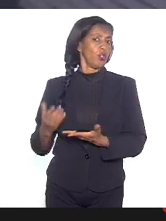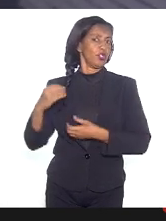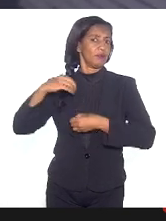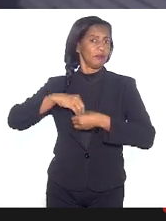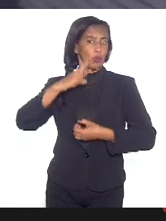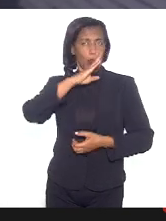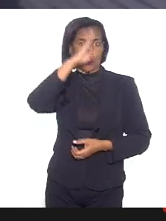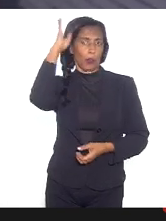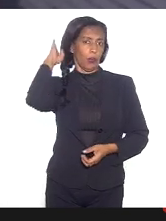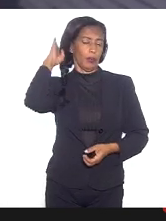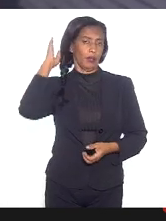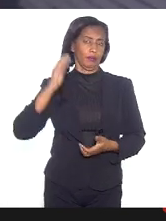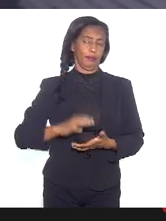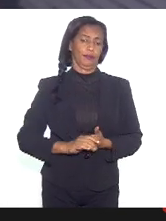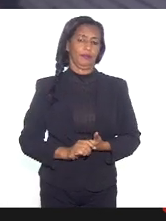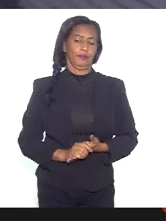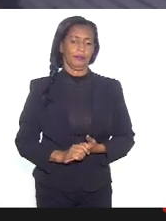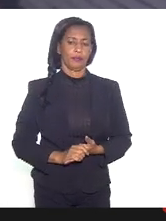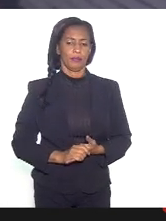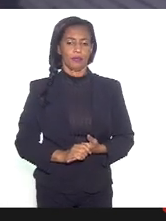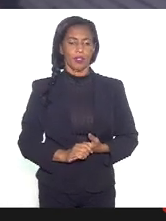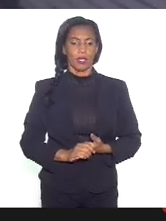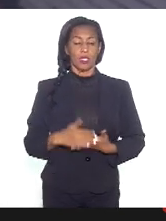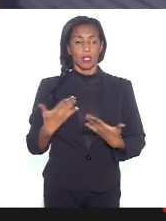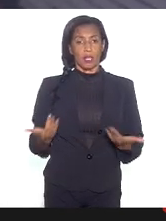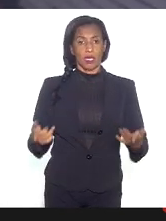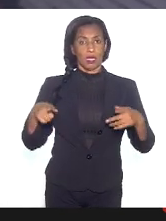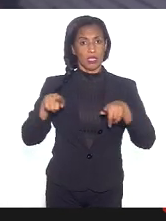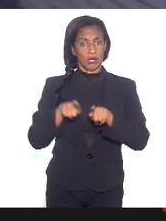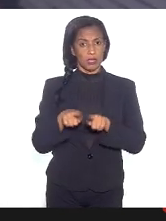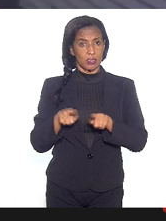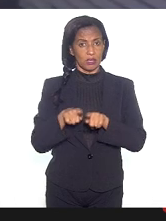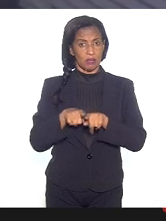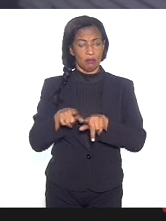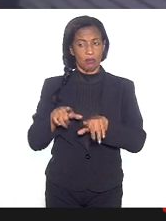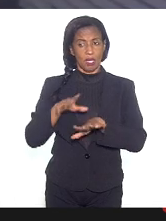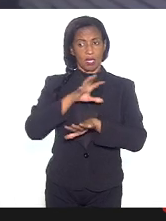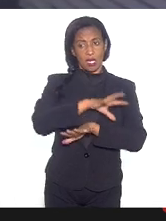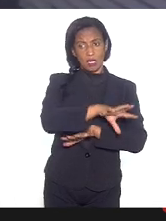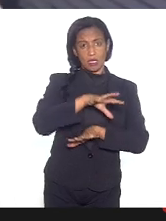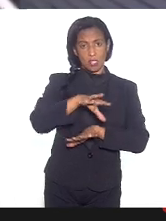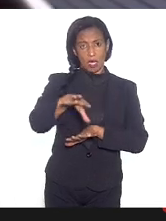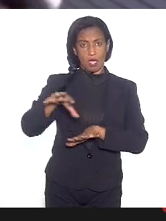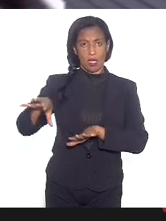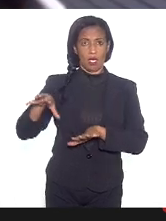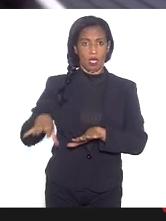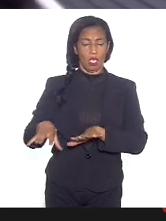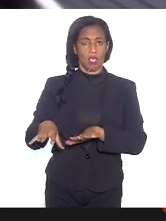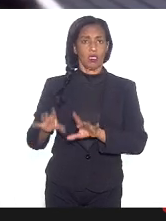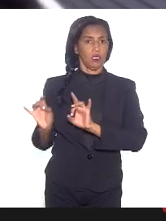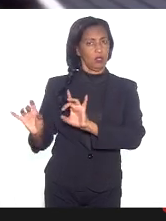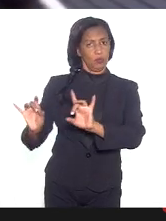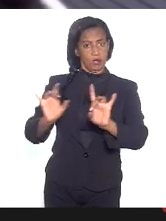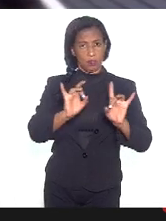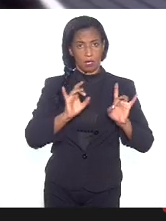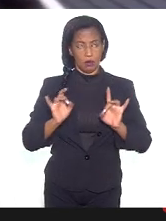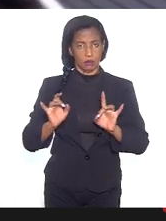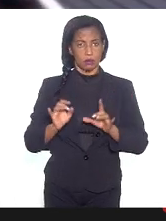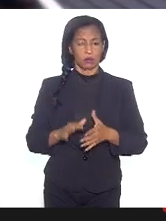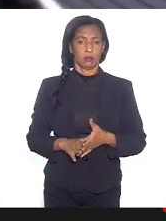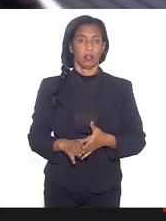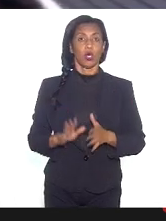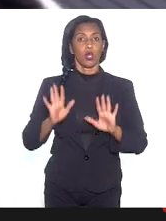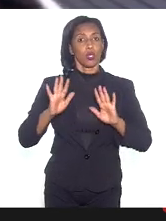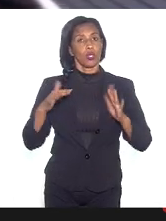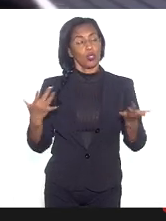corporação. Tá? E também nas áreas e as suas especialidades. Tá? Só